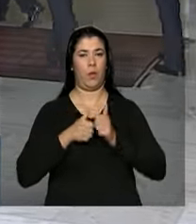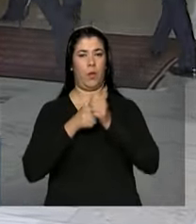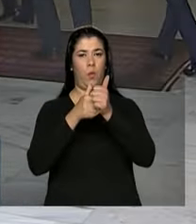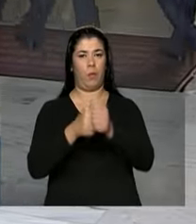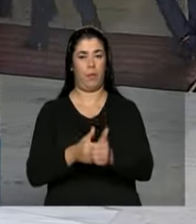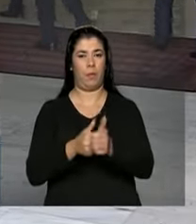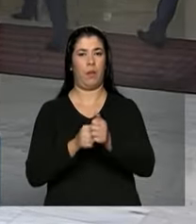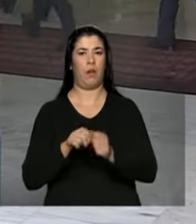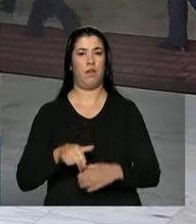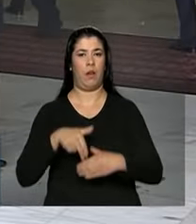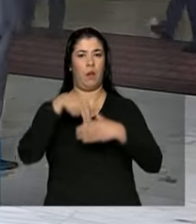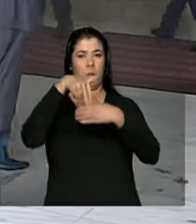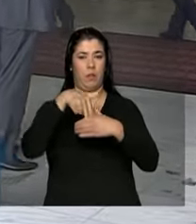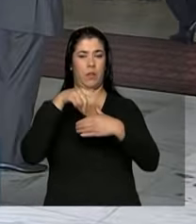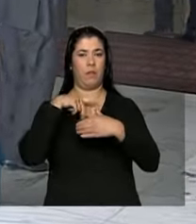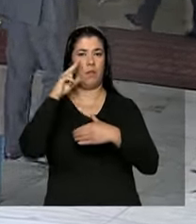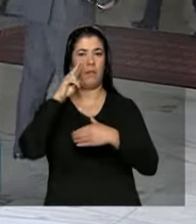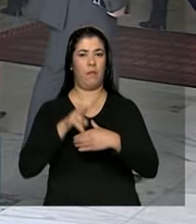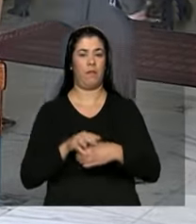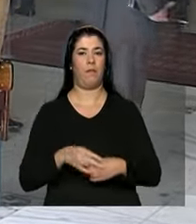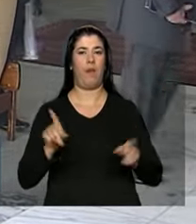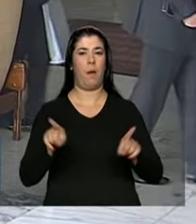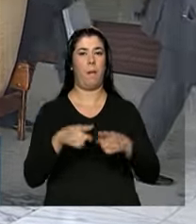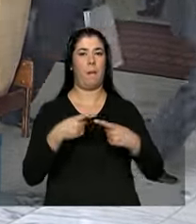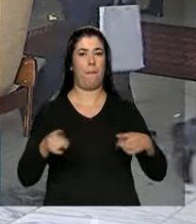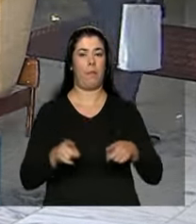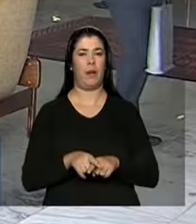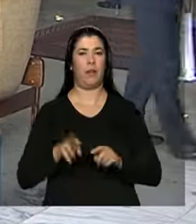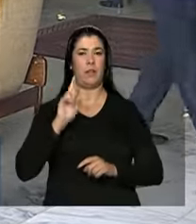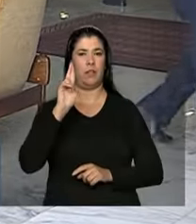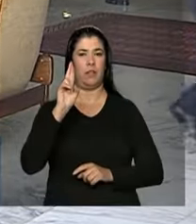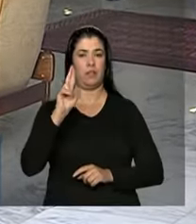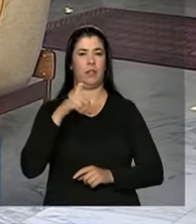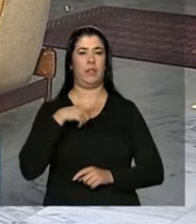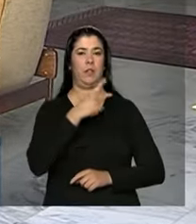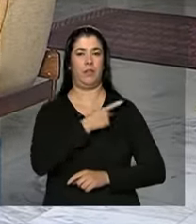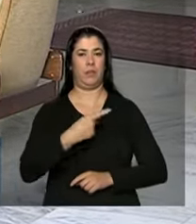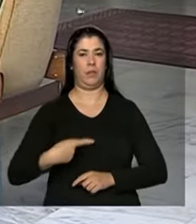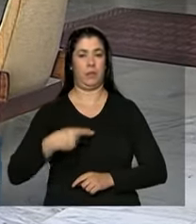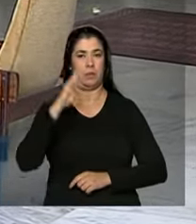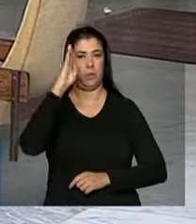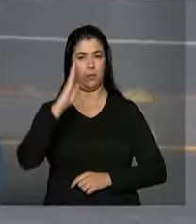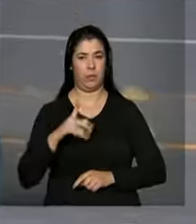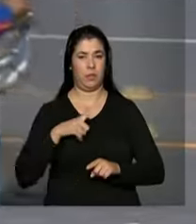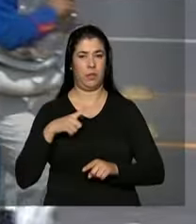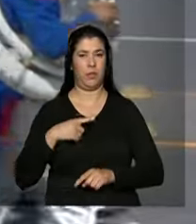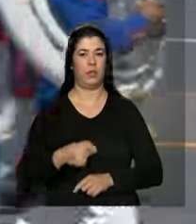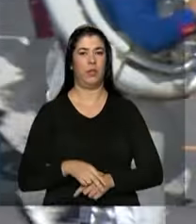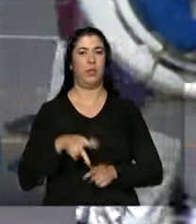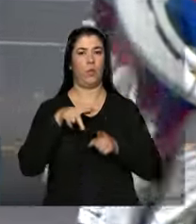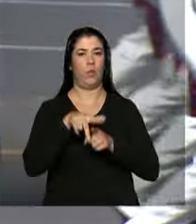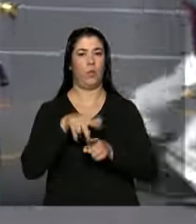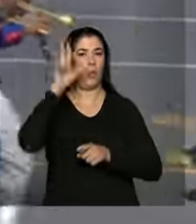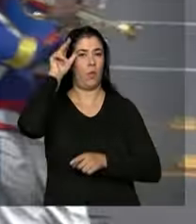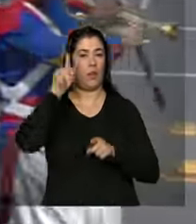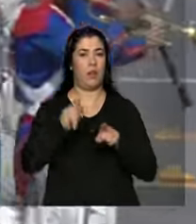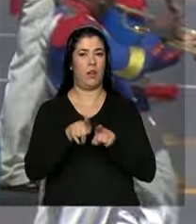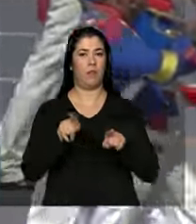do parlatório a execução da banda presidencial, o desfile das tropas e da guarda montada.